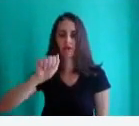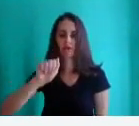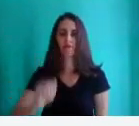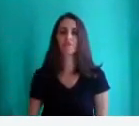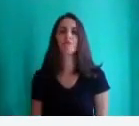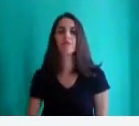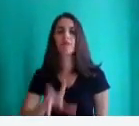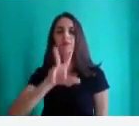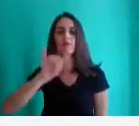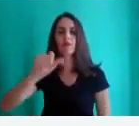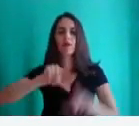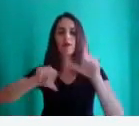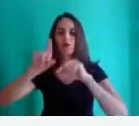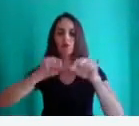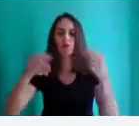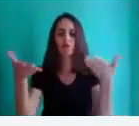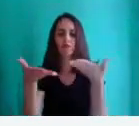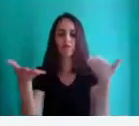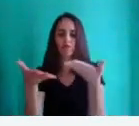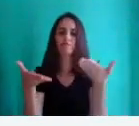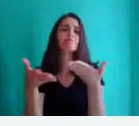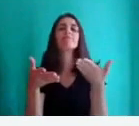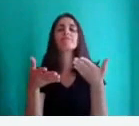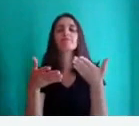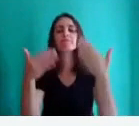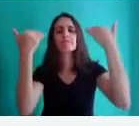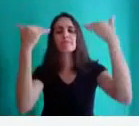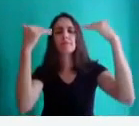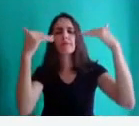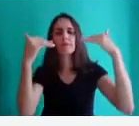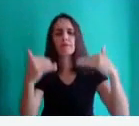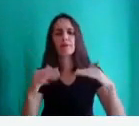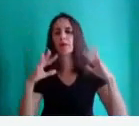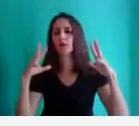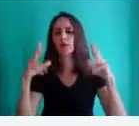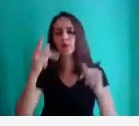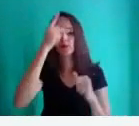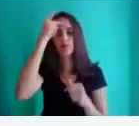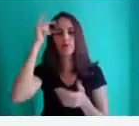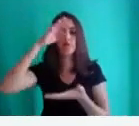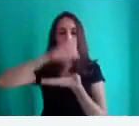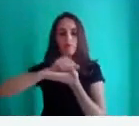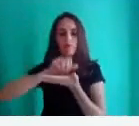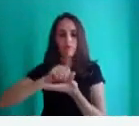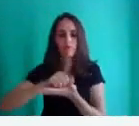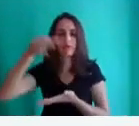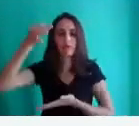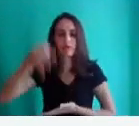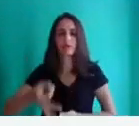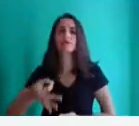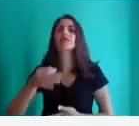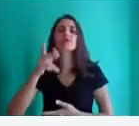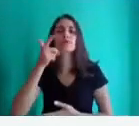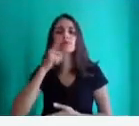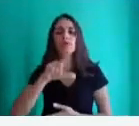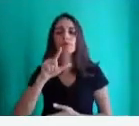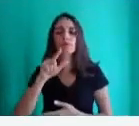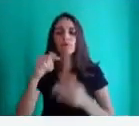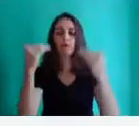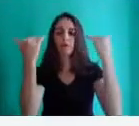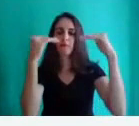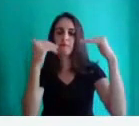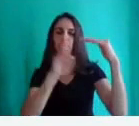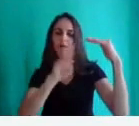documentação. Cada candidato recebeu um número para participação do sorteio, que foi divulgado nos sítios do CEFOR e